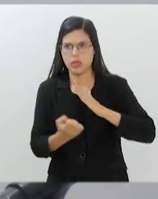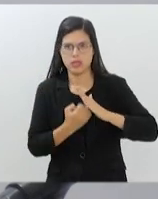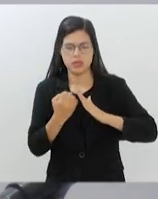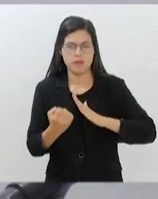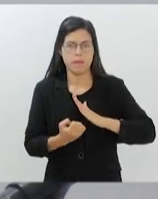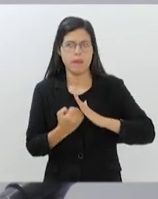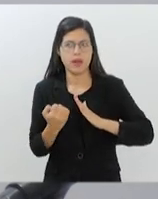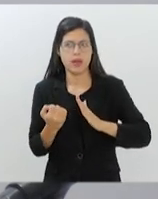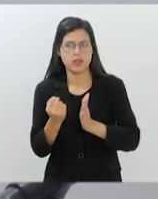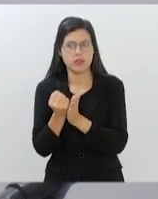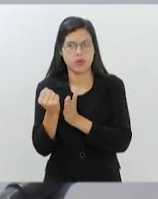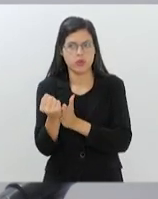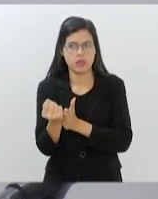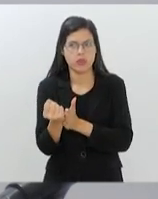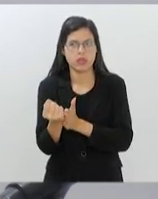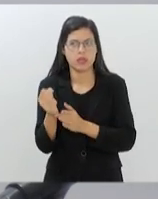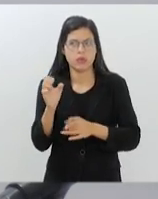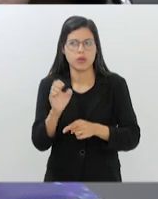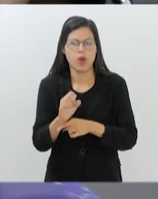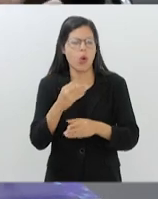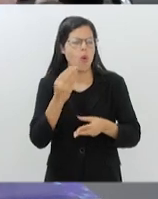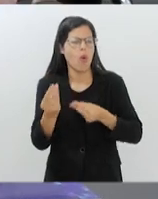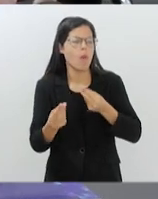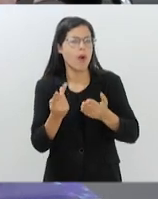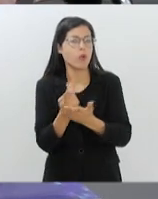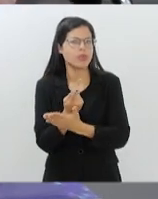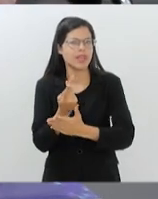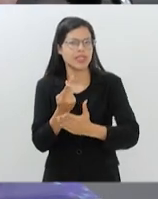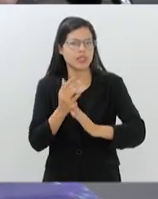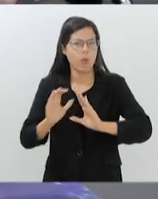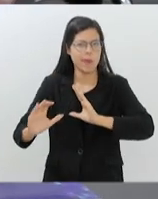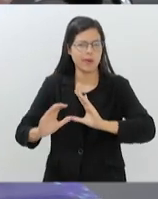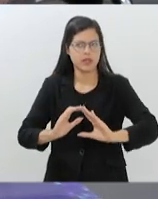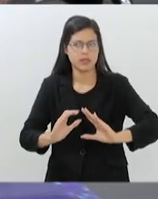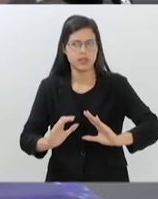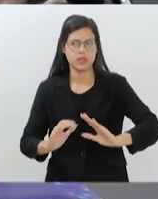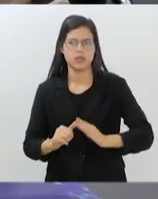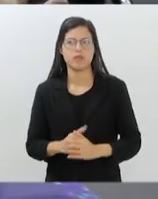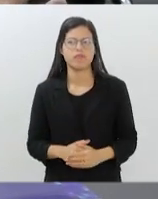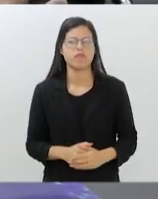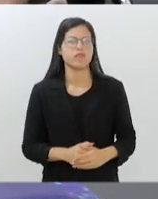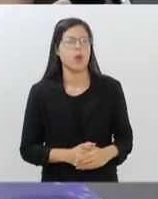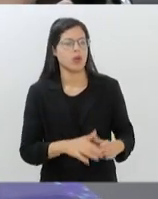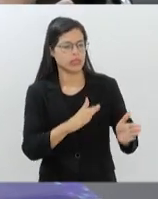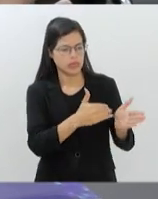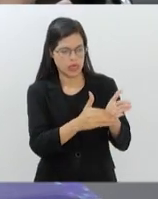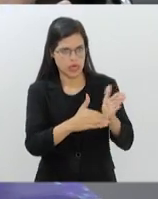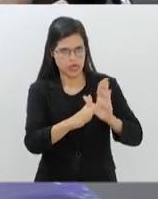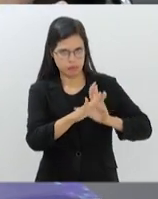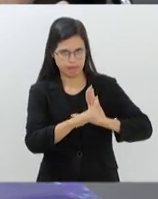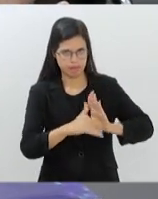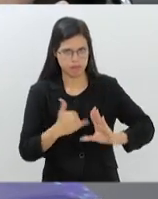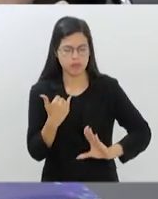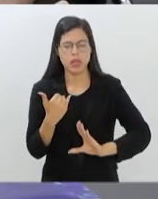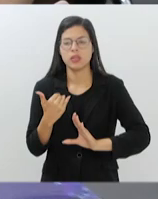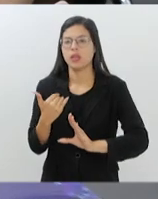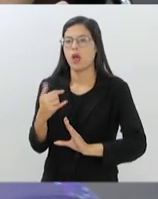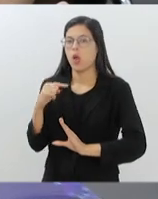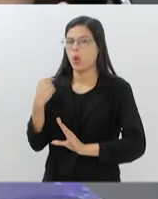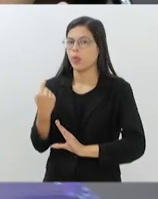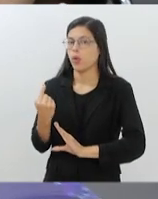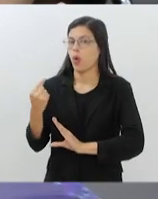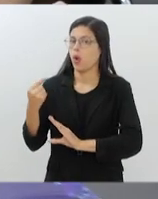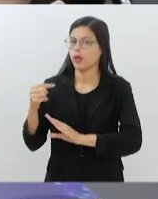sim como se dá essa essa essa comunicação que eu recebo essa demanda por parte da Secretaria dos órgãos nós então acionamos as